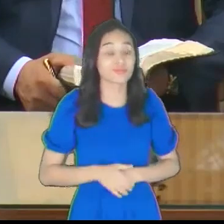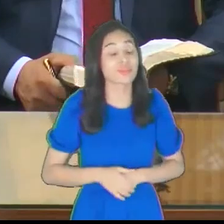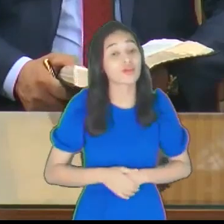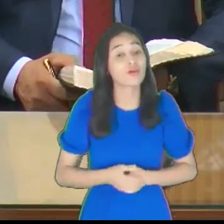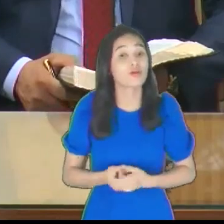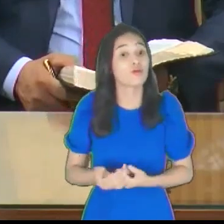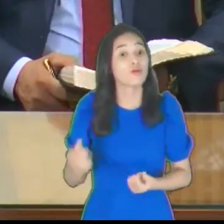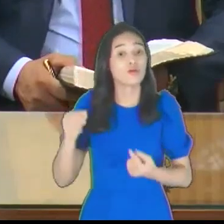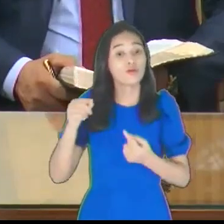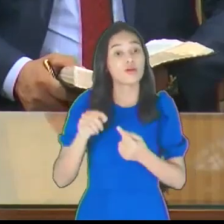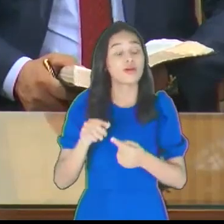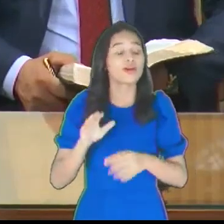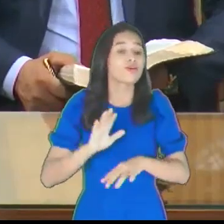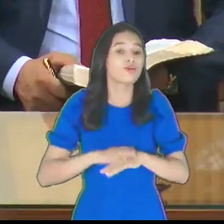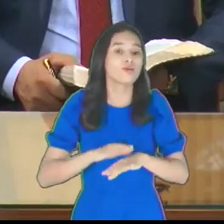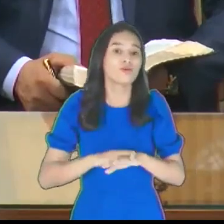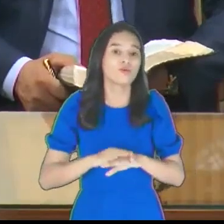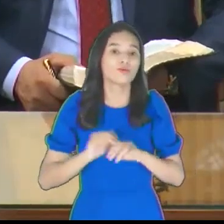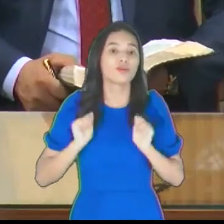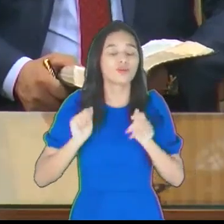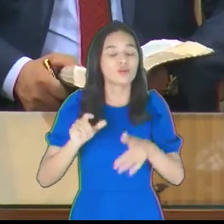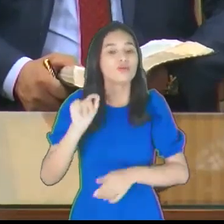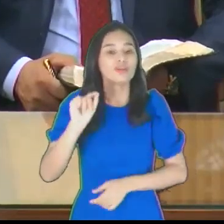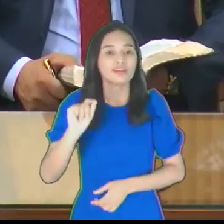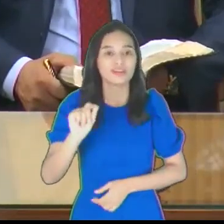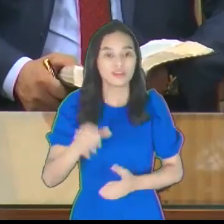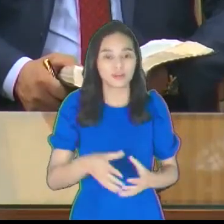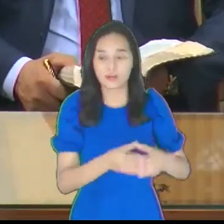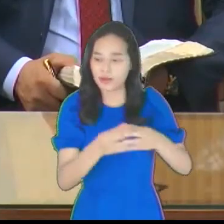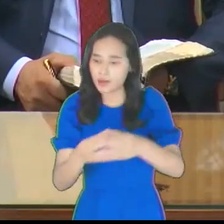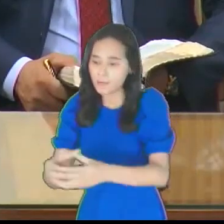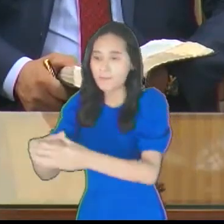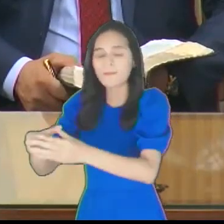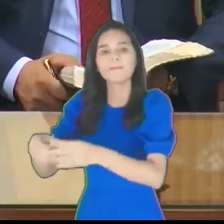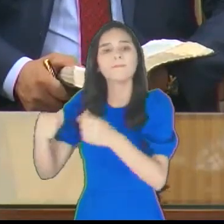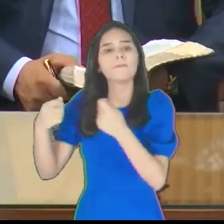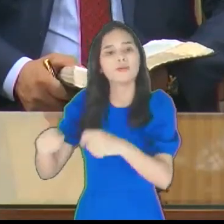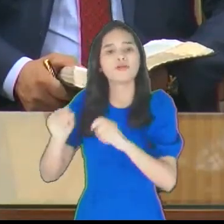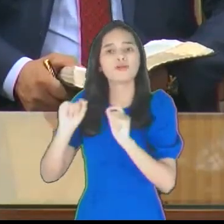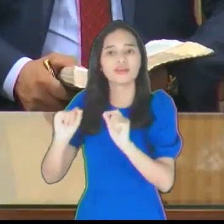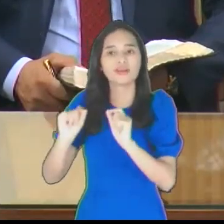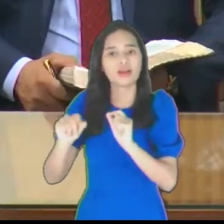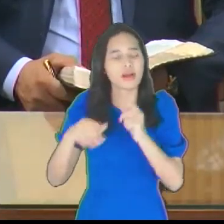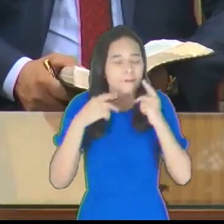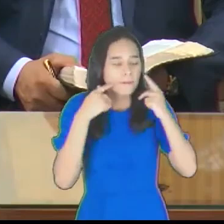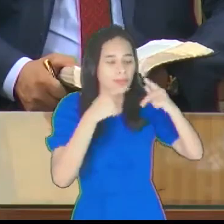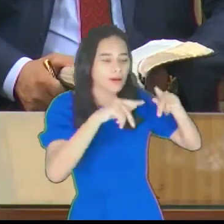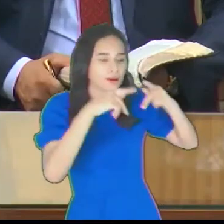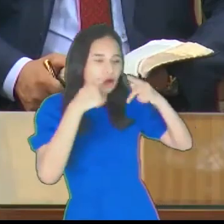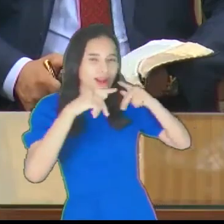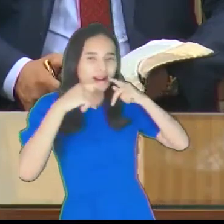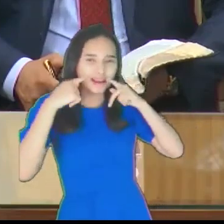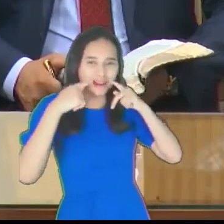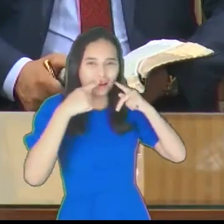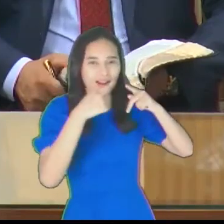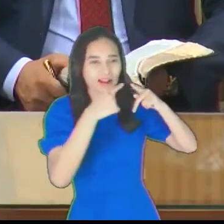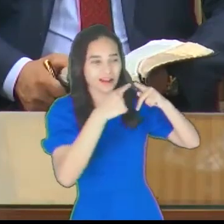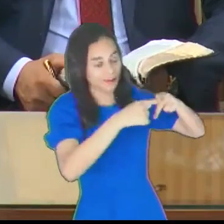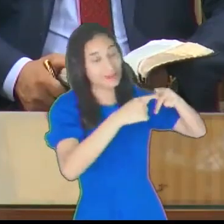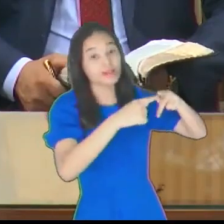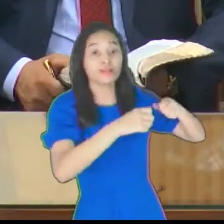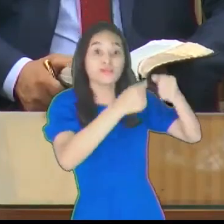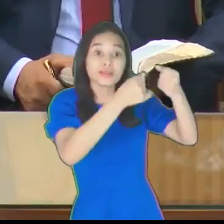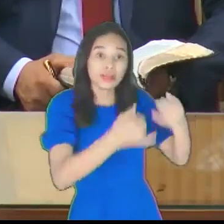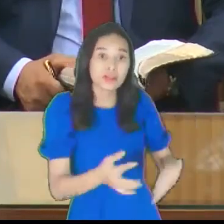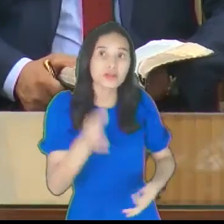com o presente do rei, era para ele ter pregado a palavra, era para ele ter dito que foi o Senhor